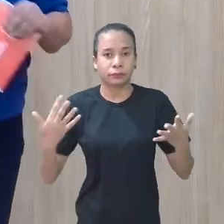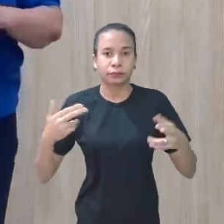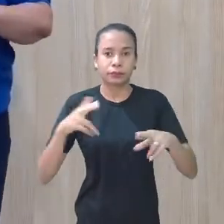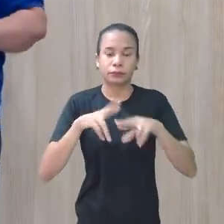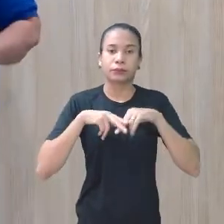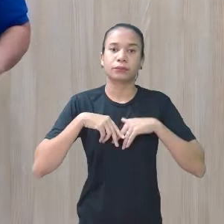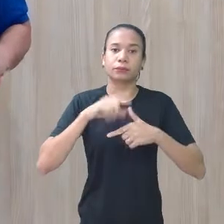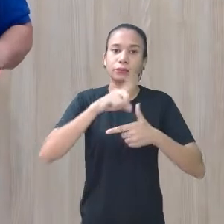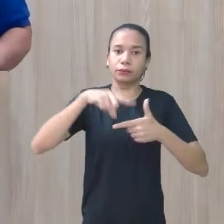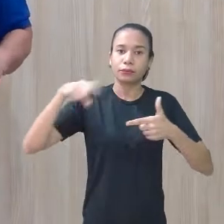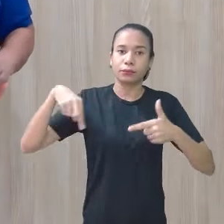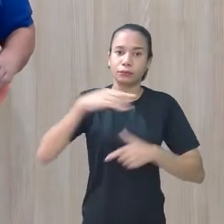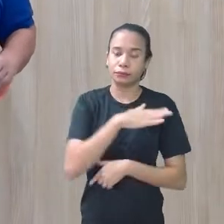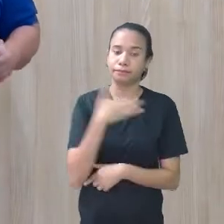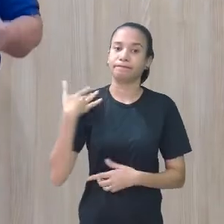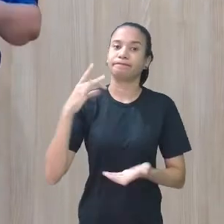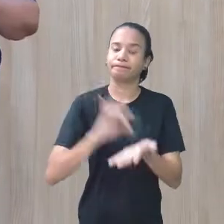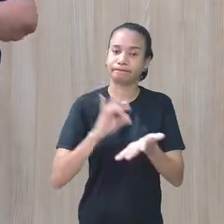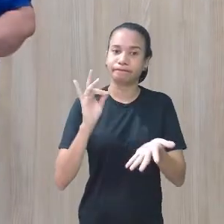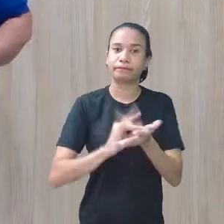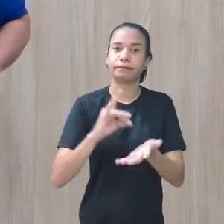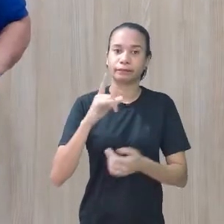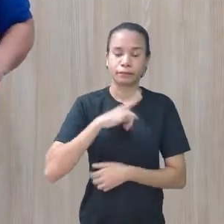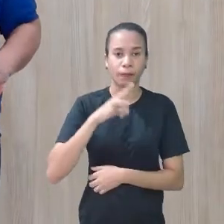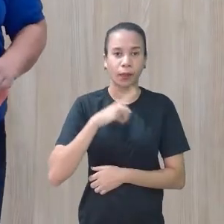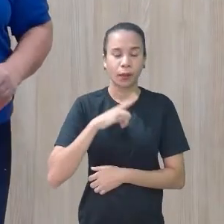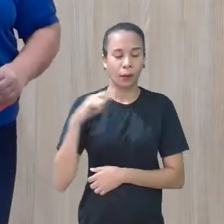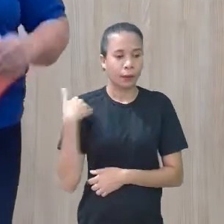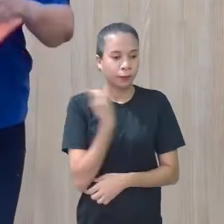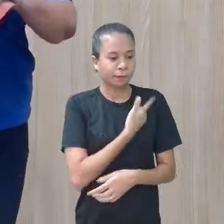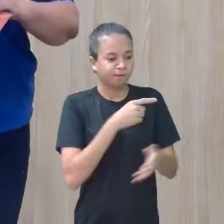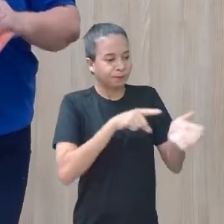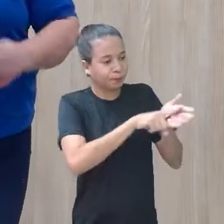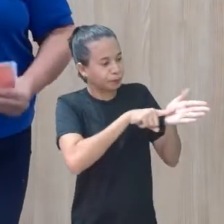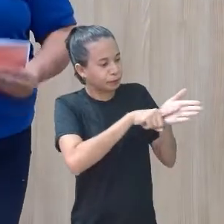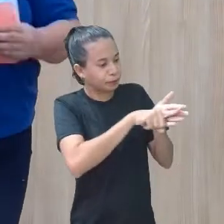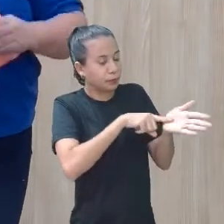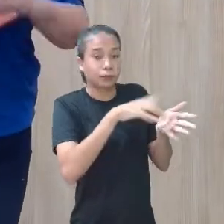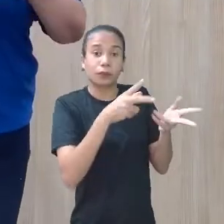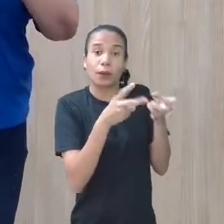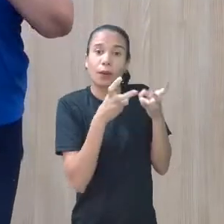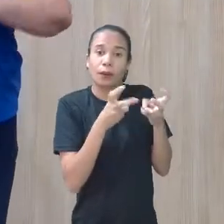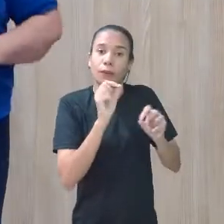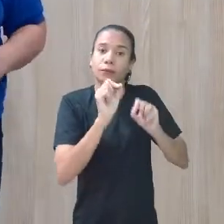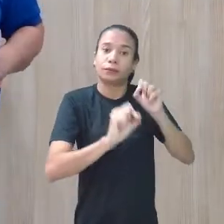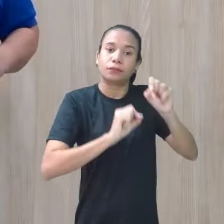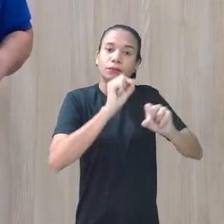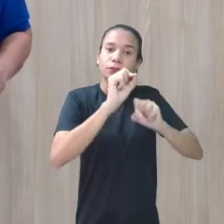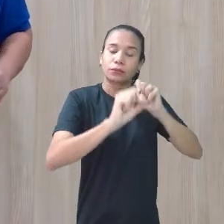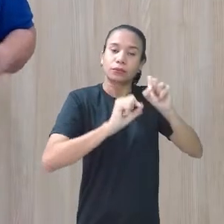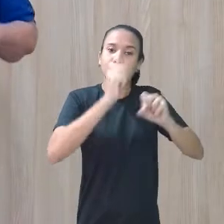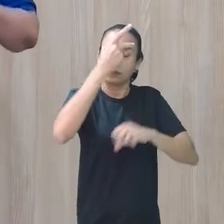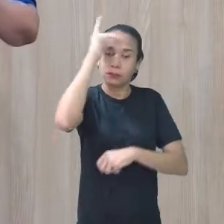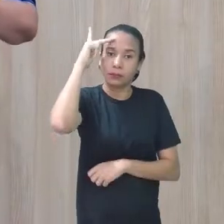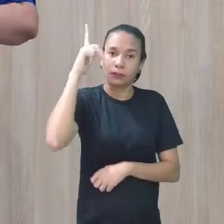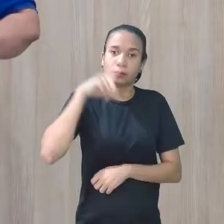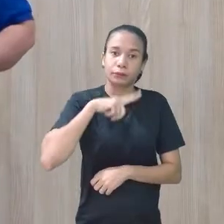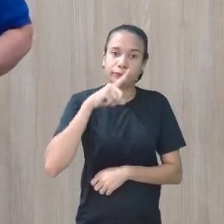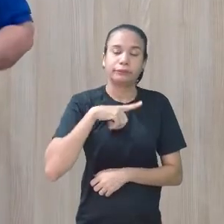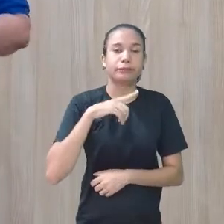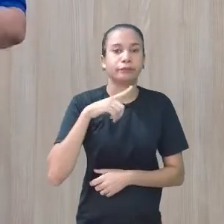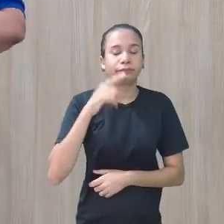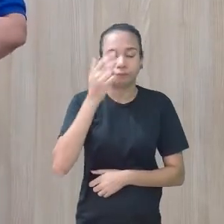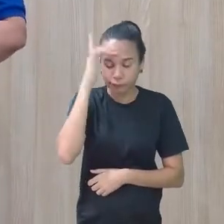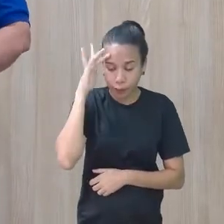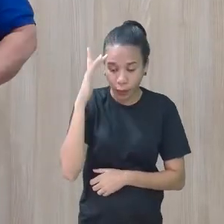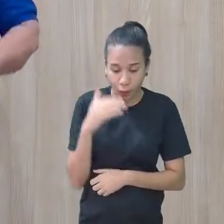aí de um índice de morte também muito grande. E quando vai se fazer a pesquisa, percebe-se que essas pessoas que estão, né, muitas